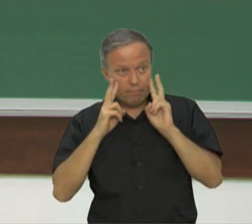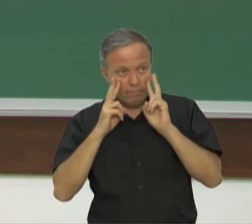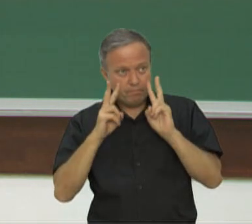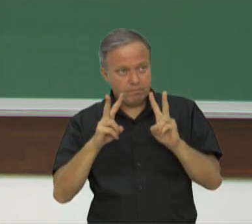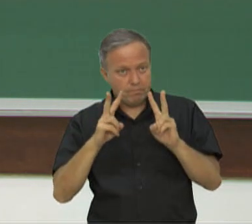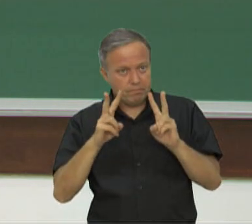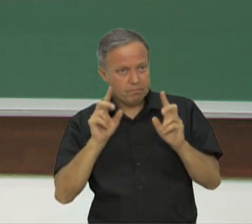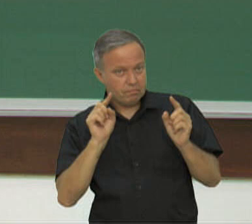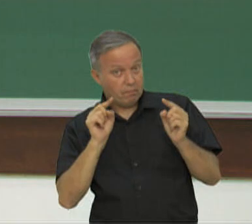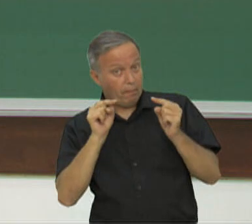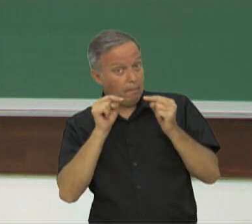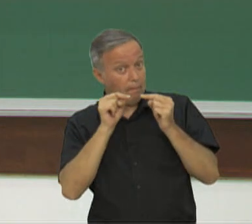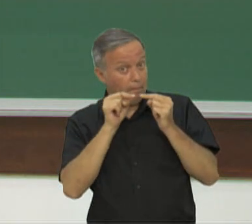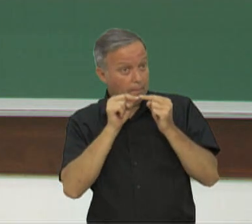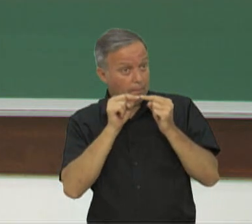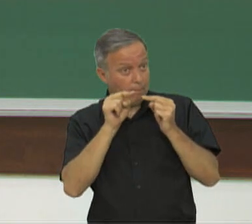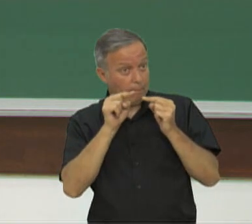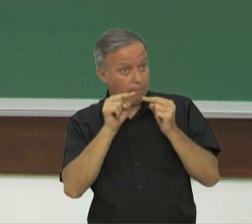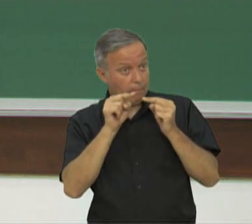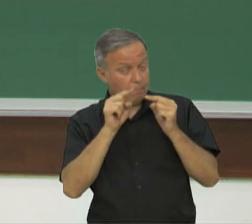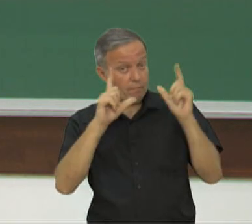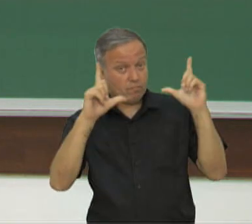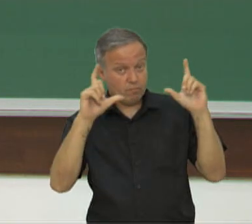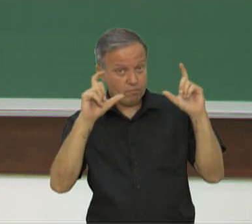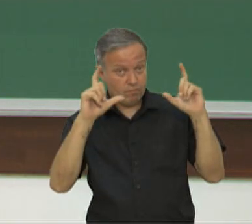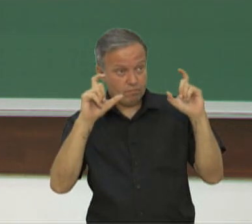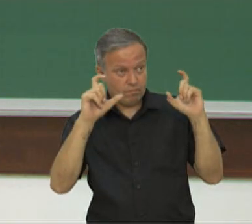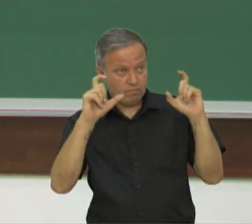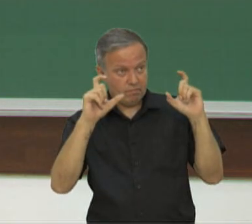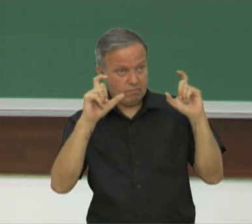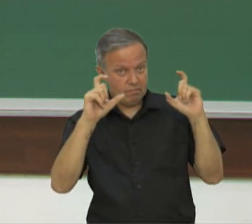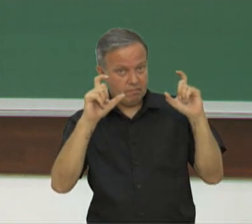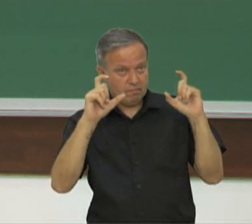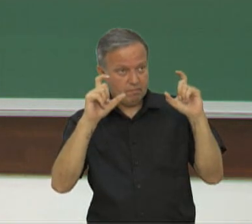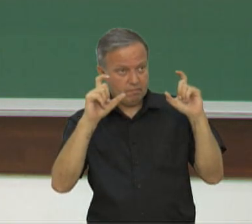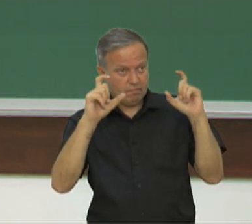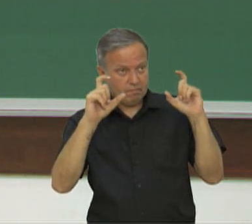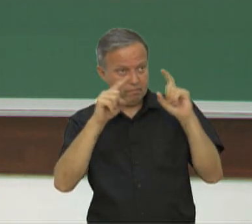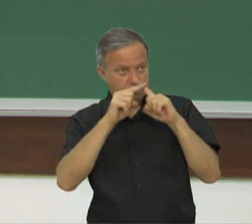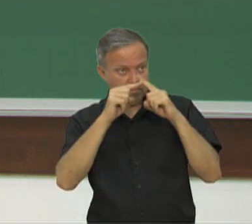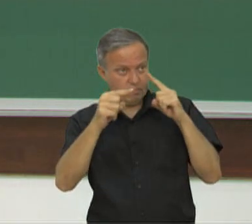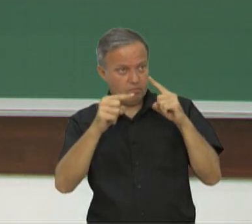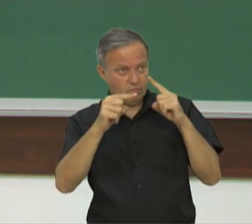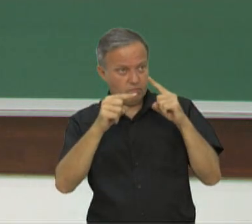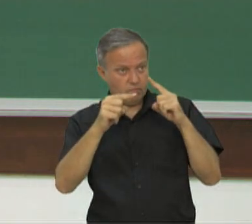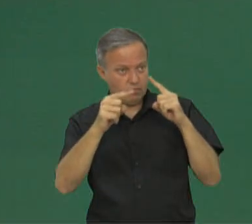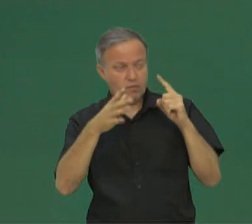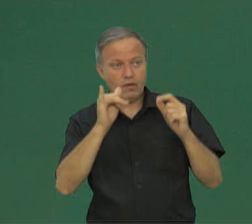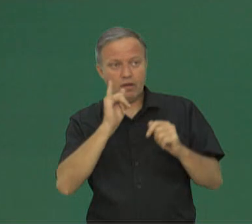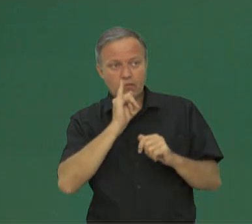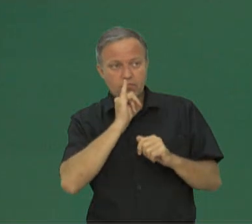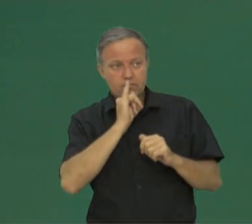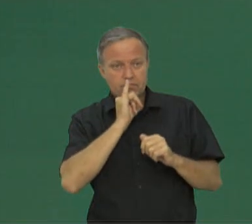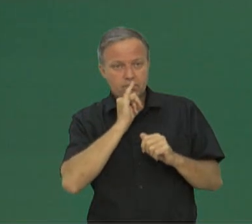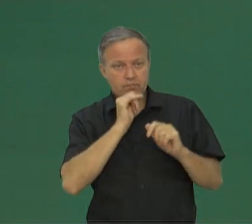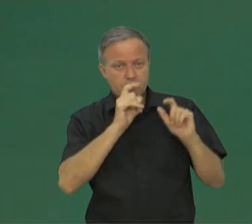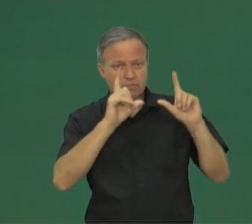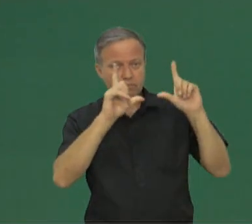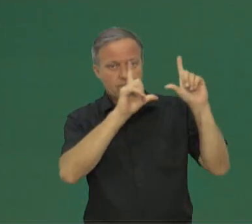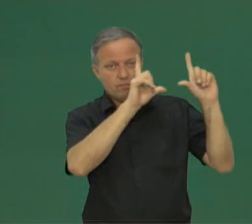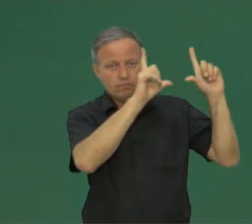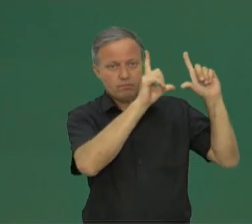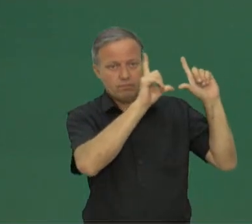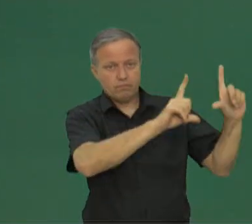é a finalização da obra dele em fotografia, certo? Mas, por um exemplo, esta imagem